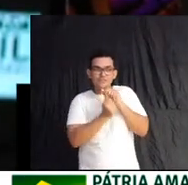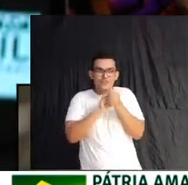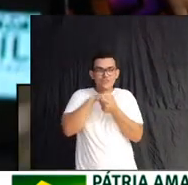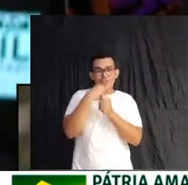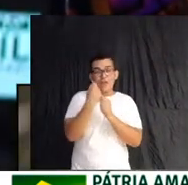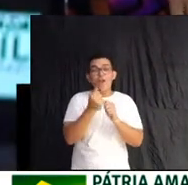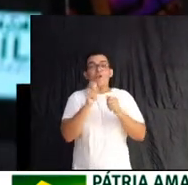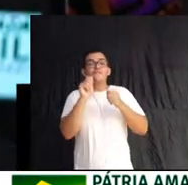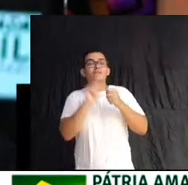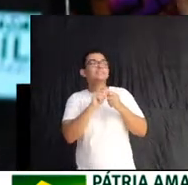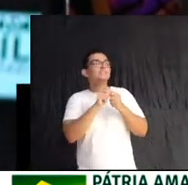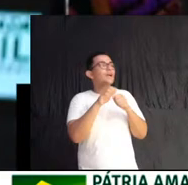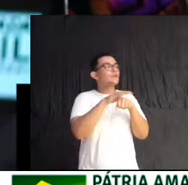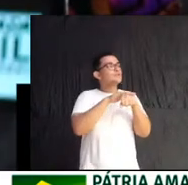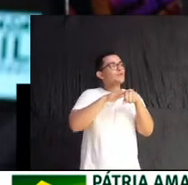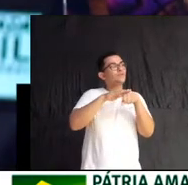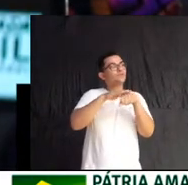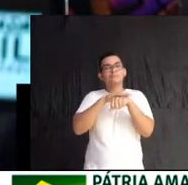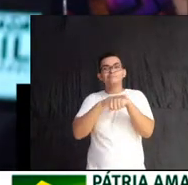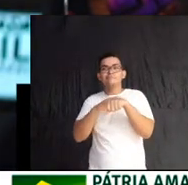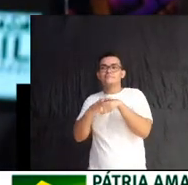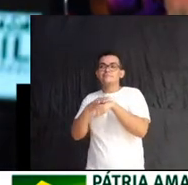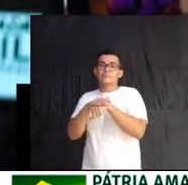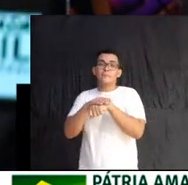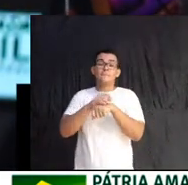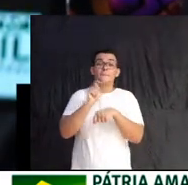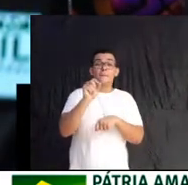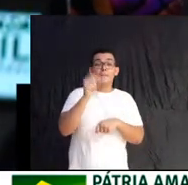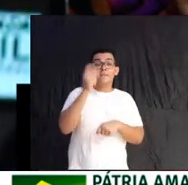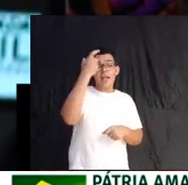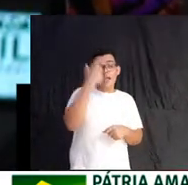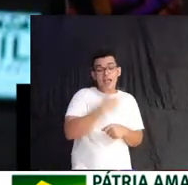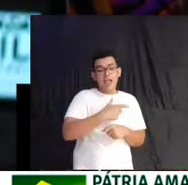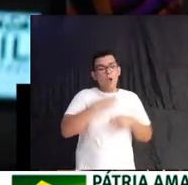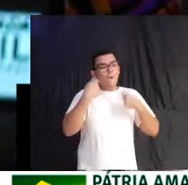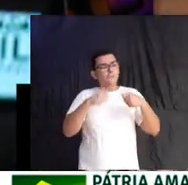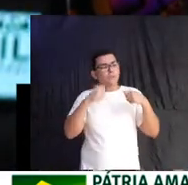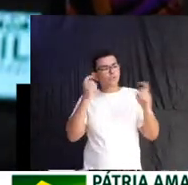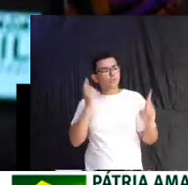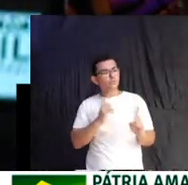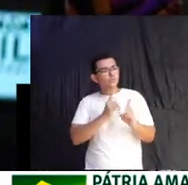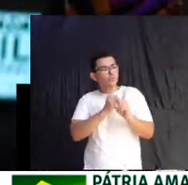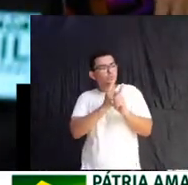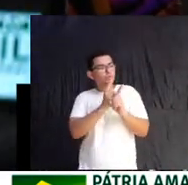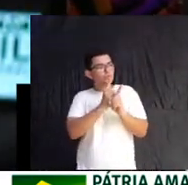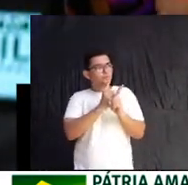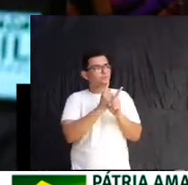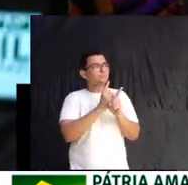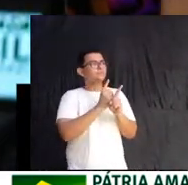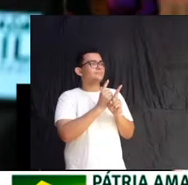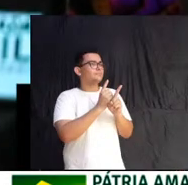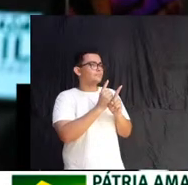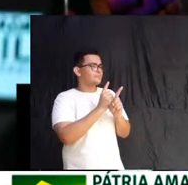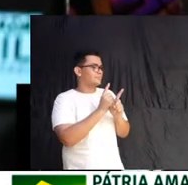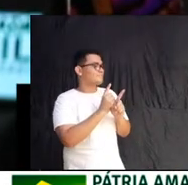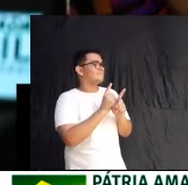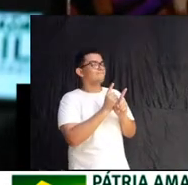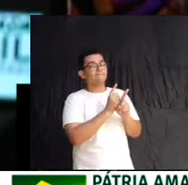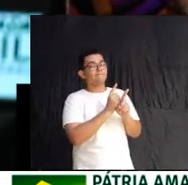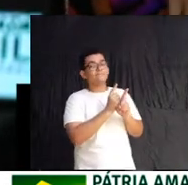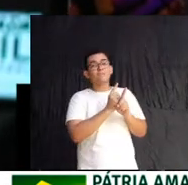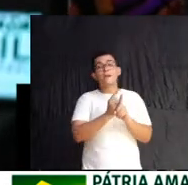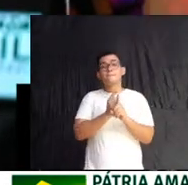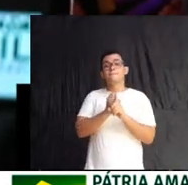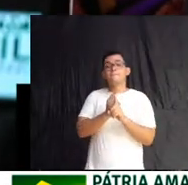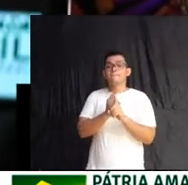não aguento mais. Eu não aguento mais a tela